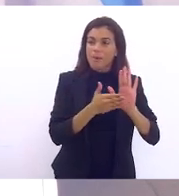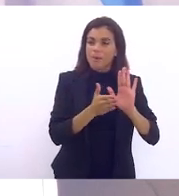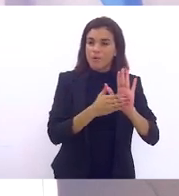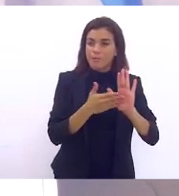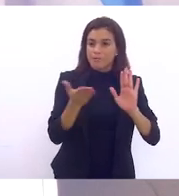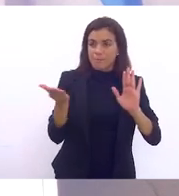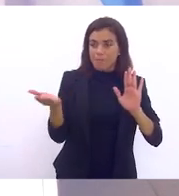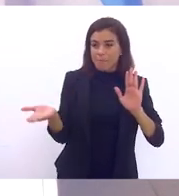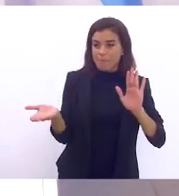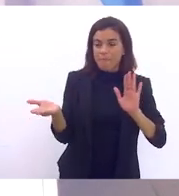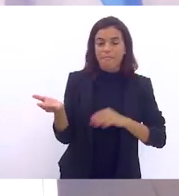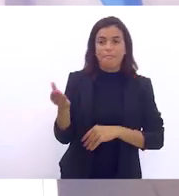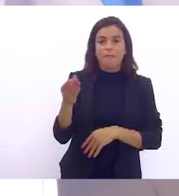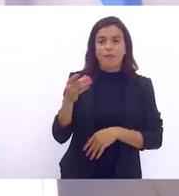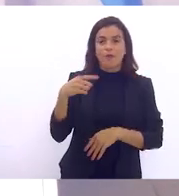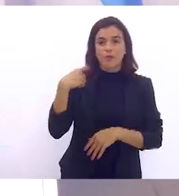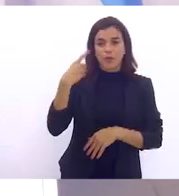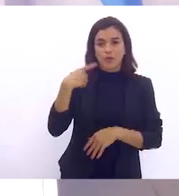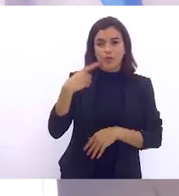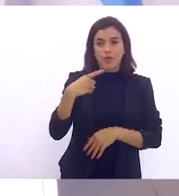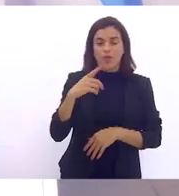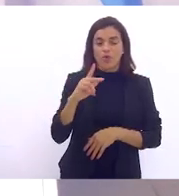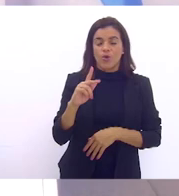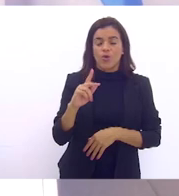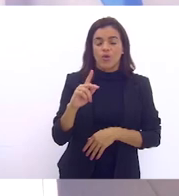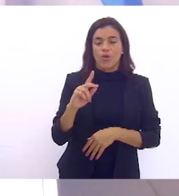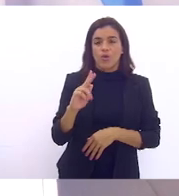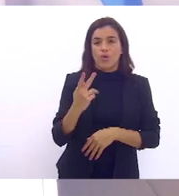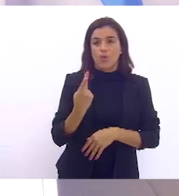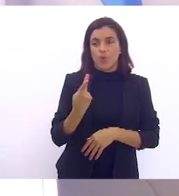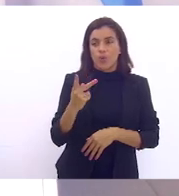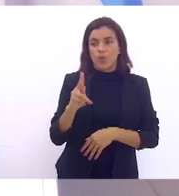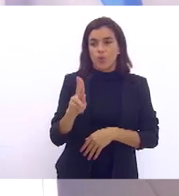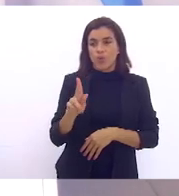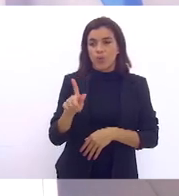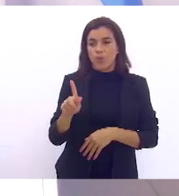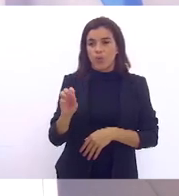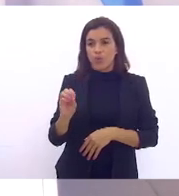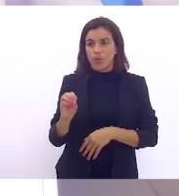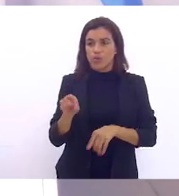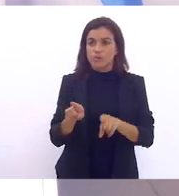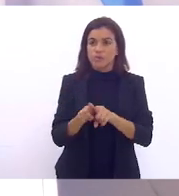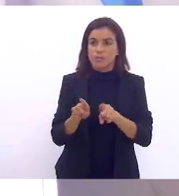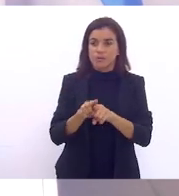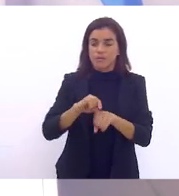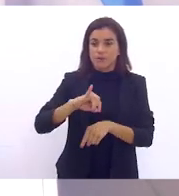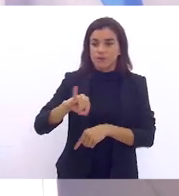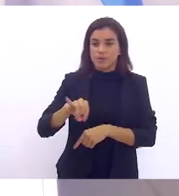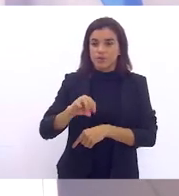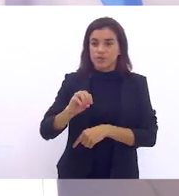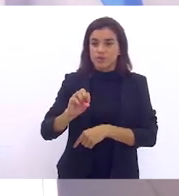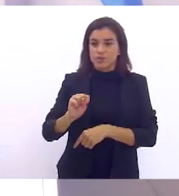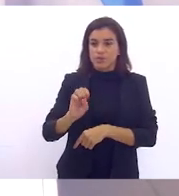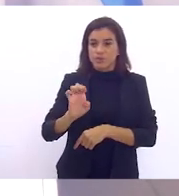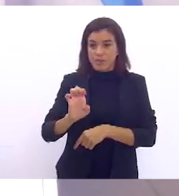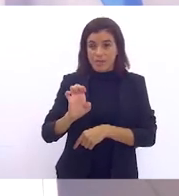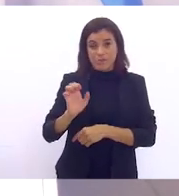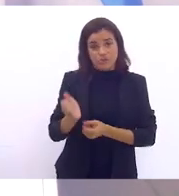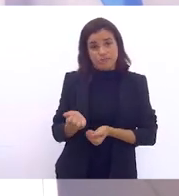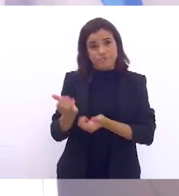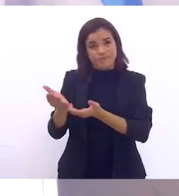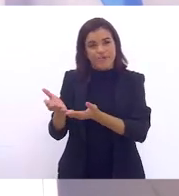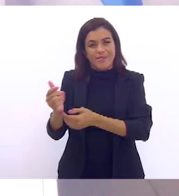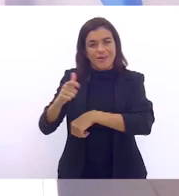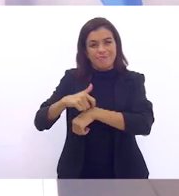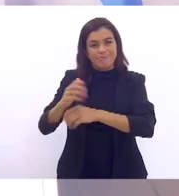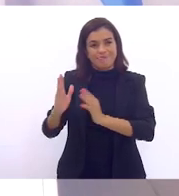Dr José esquetini e pro Hugo eh ao final a gente vai dar uma oportunidade paraa CCR poder falar sobre